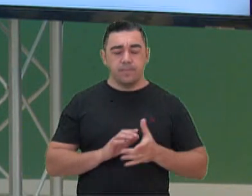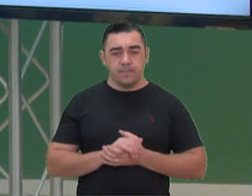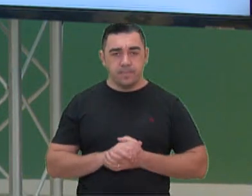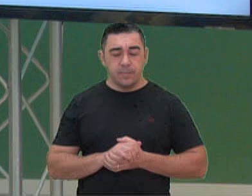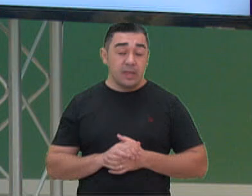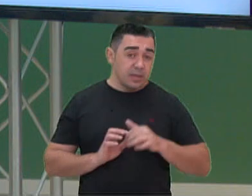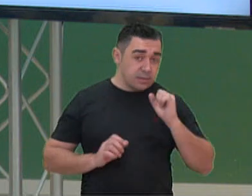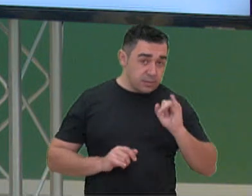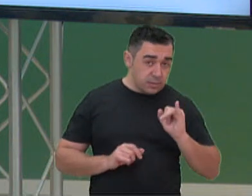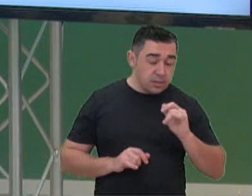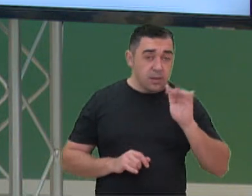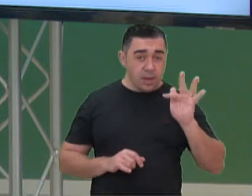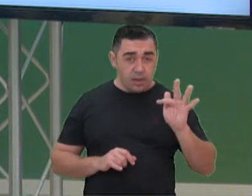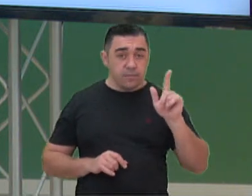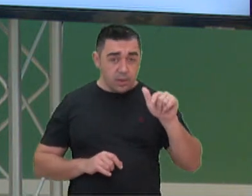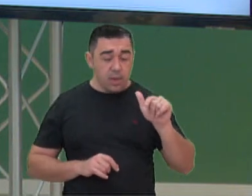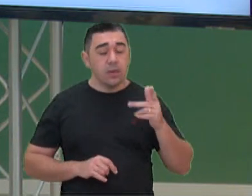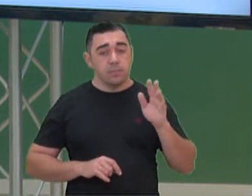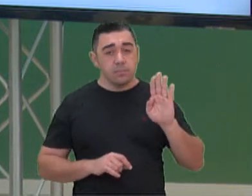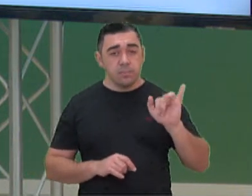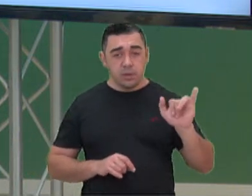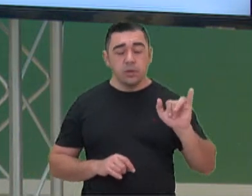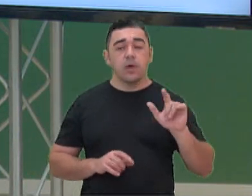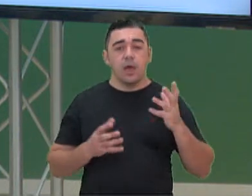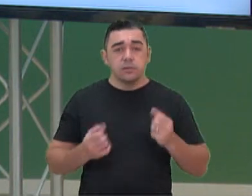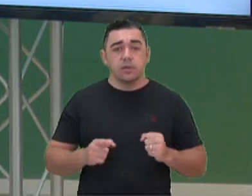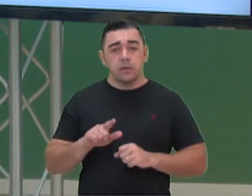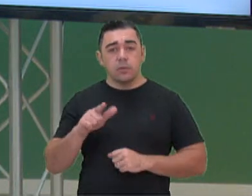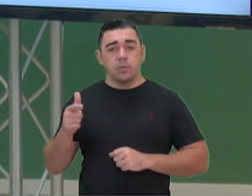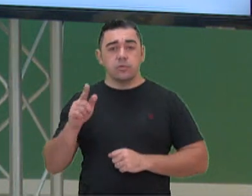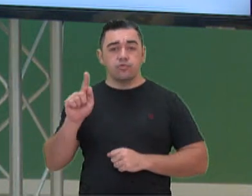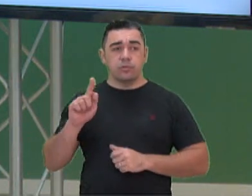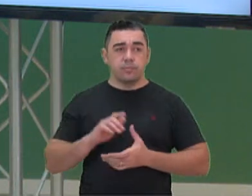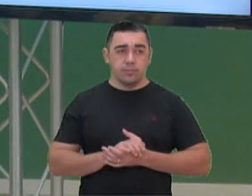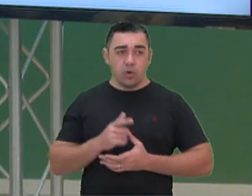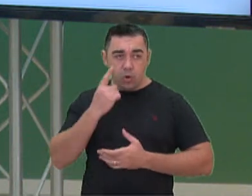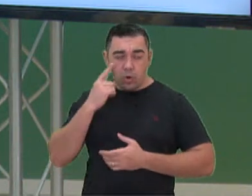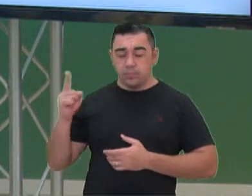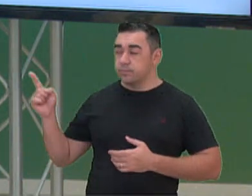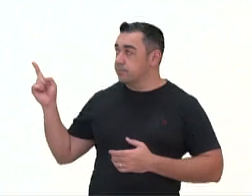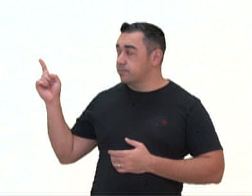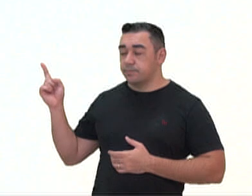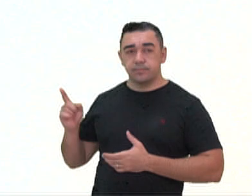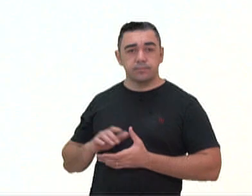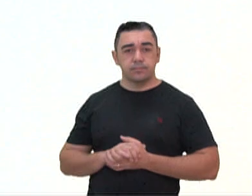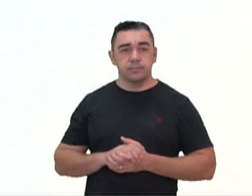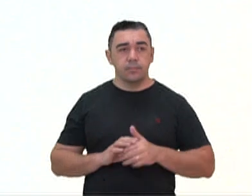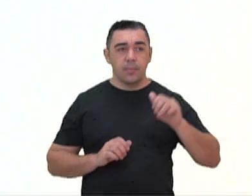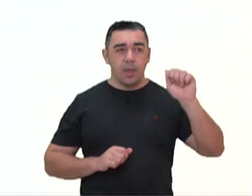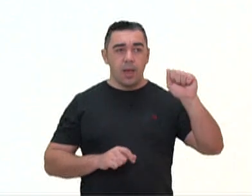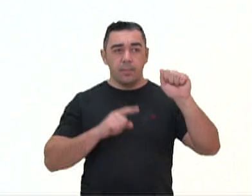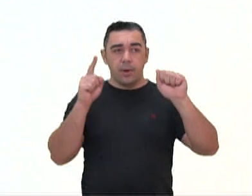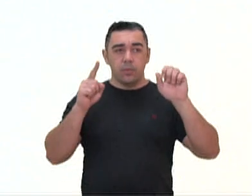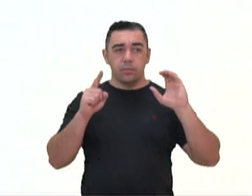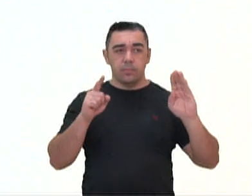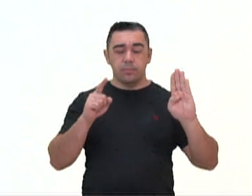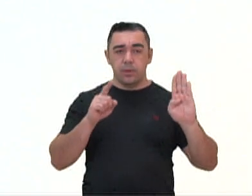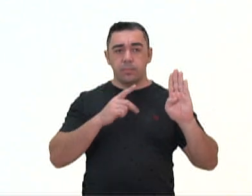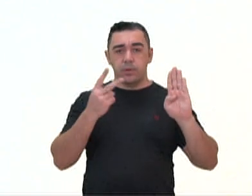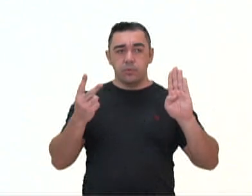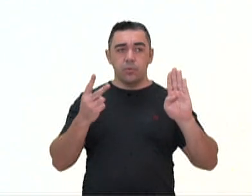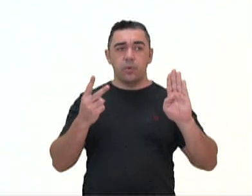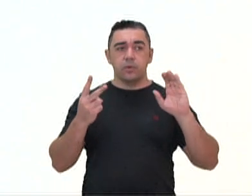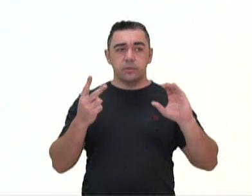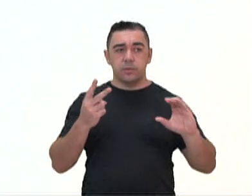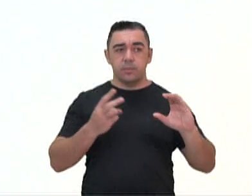aceita uma função G inversa. Olha só, de A para 1, de B para 2, de C para 3,